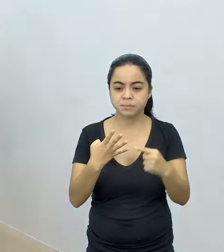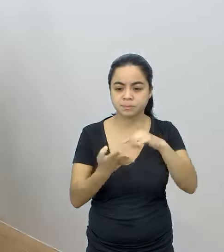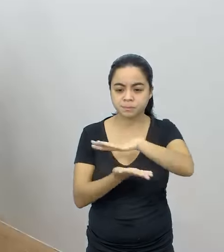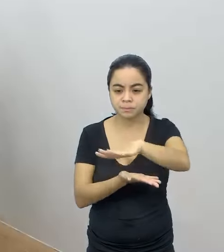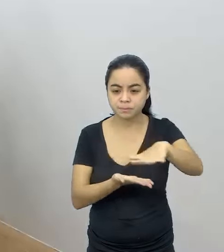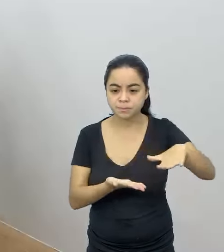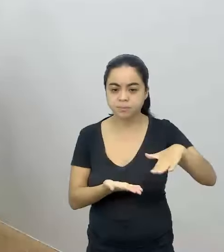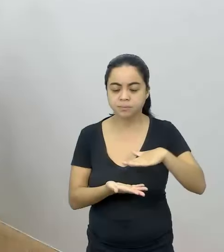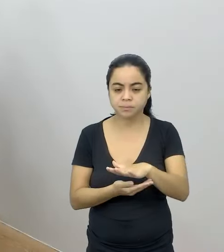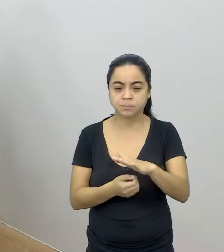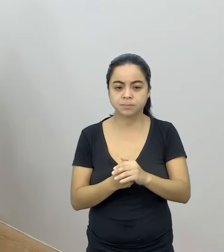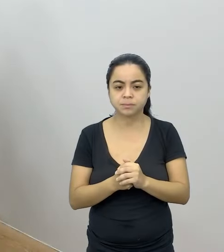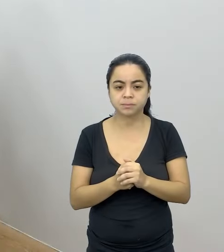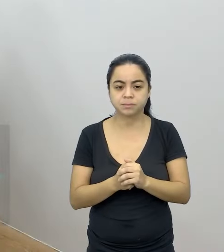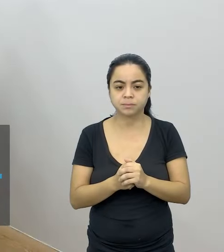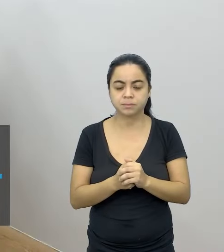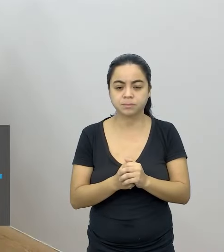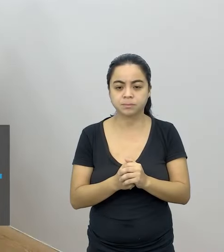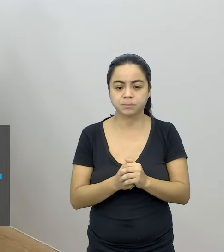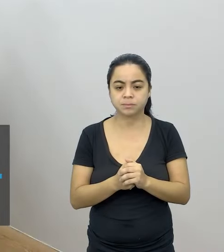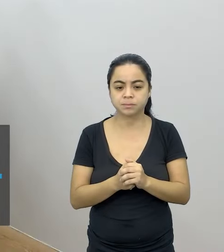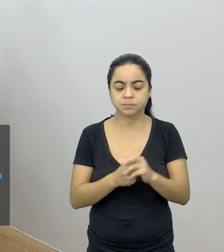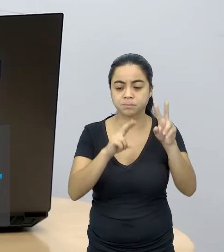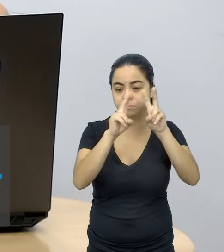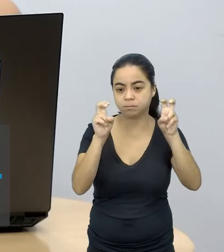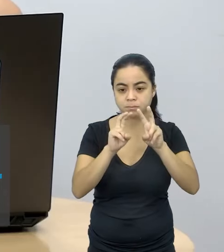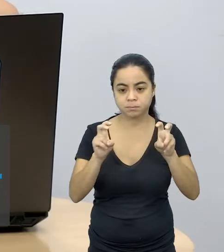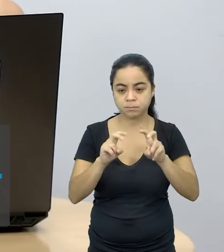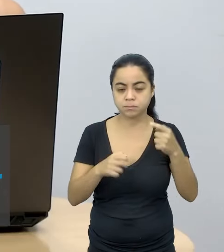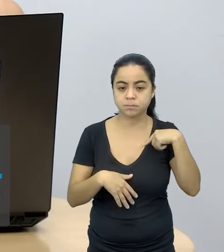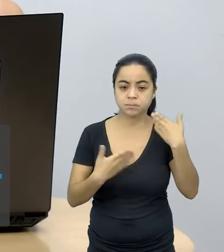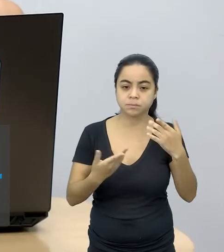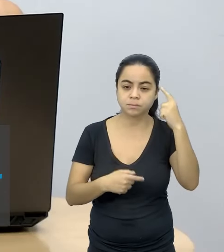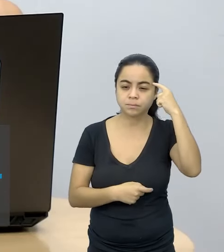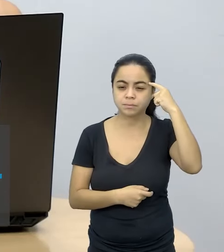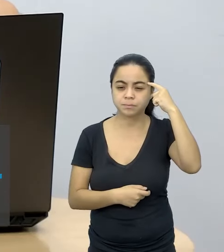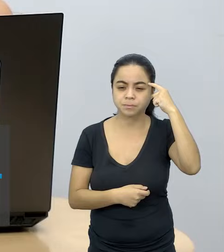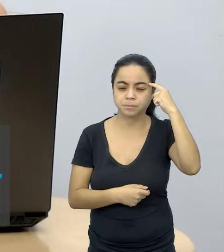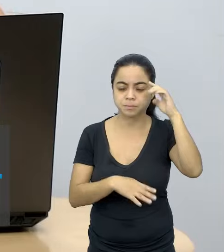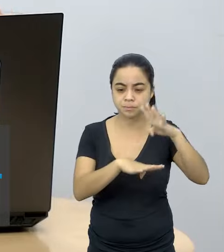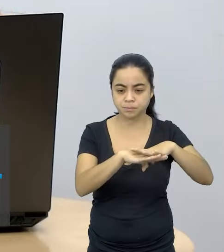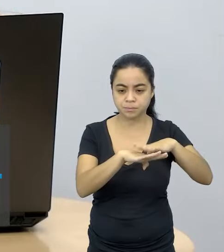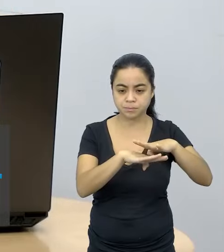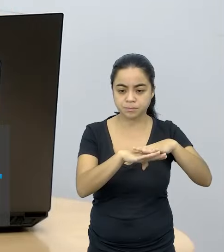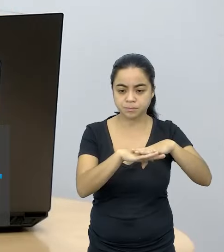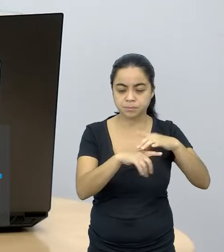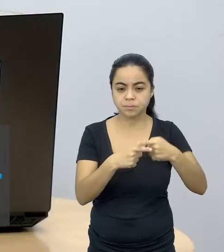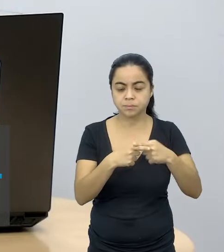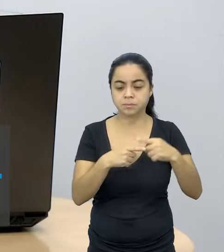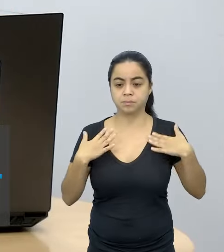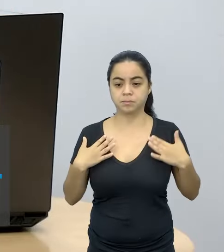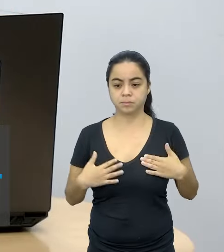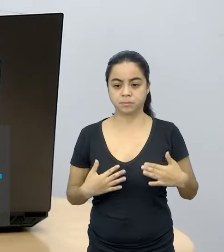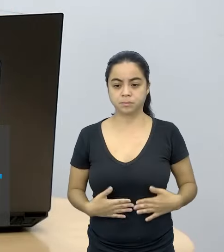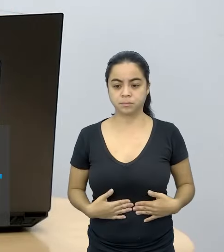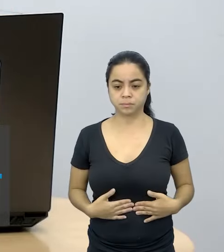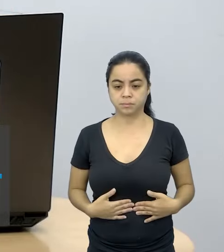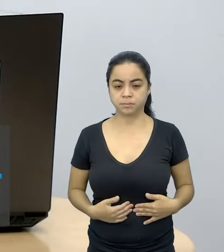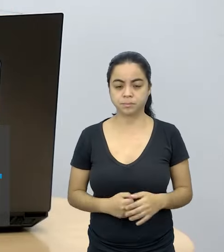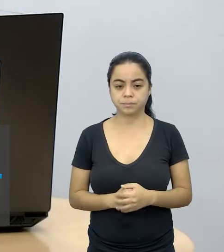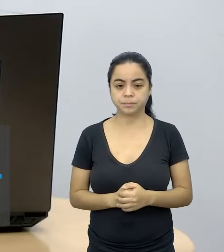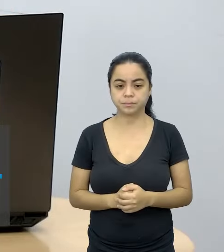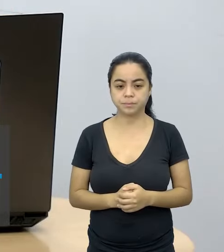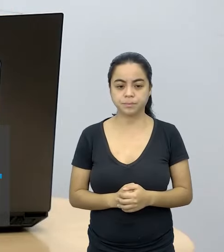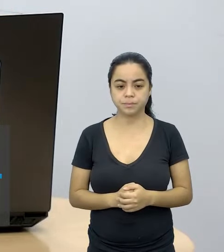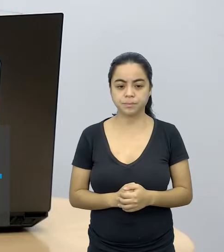áreas, né? Sem estar abordado. Então, nós pensamos primeiro na matemática, porque ele fala muito do corpo, de